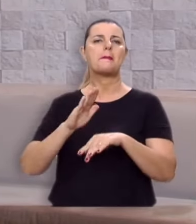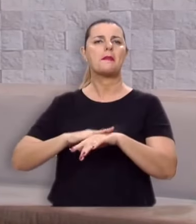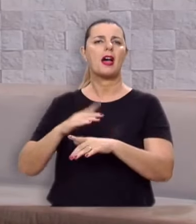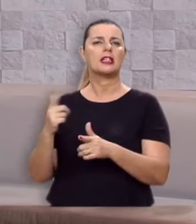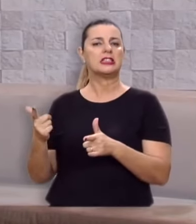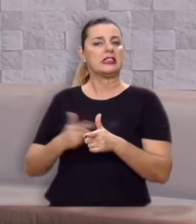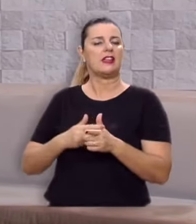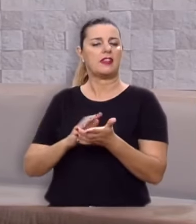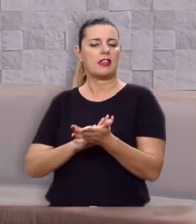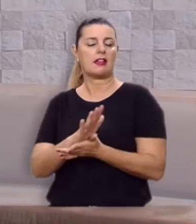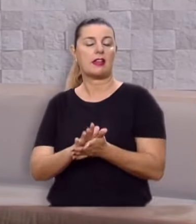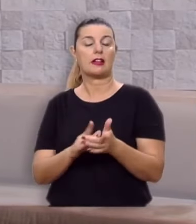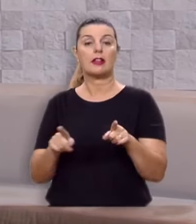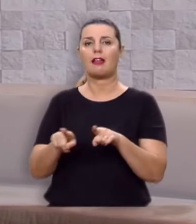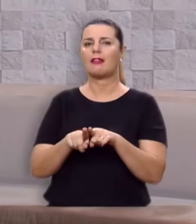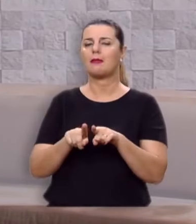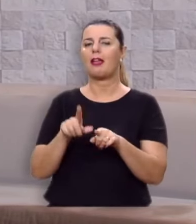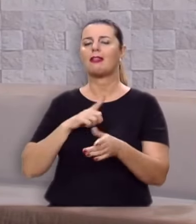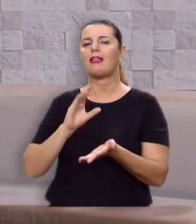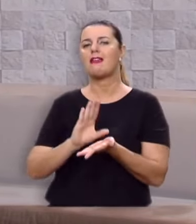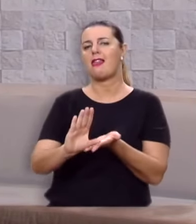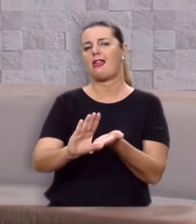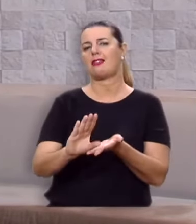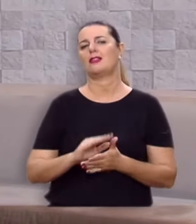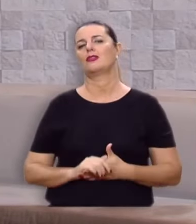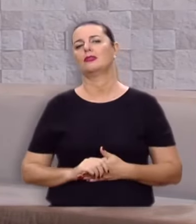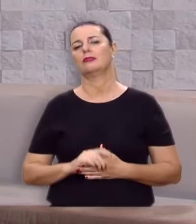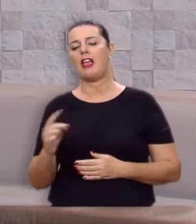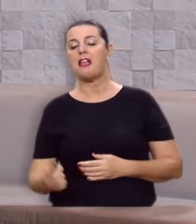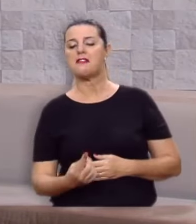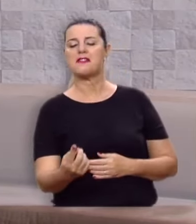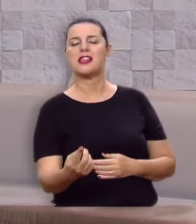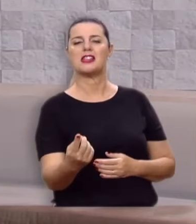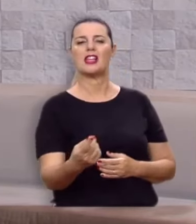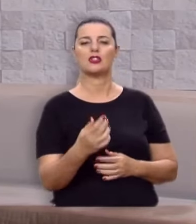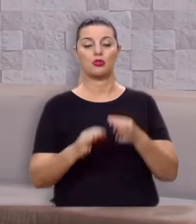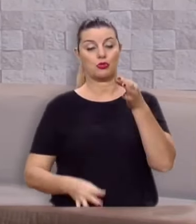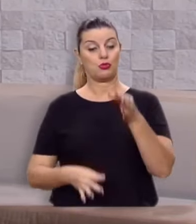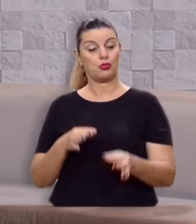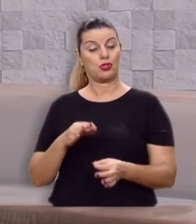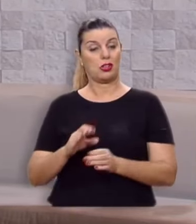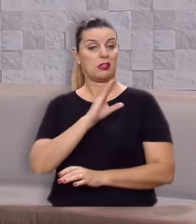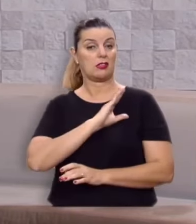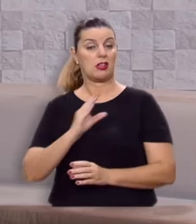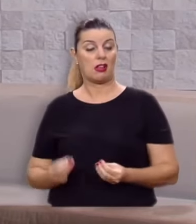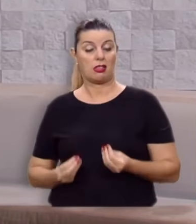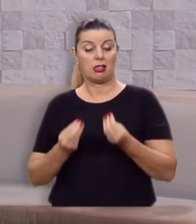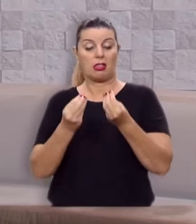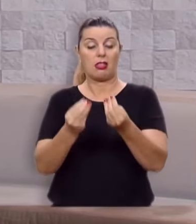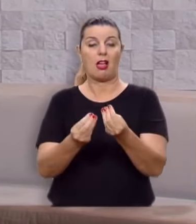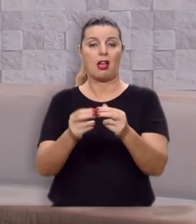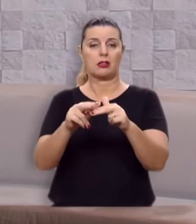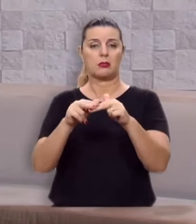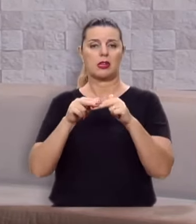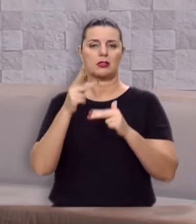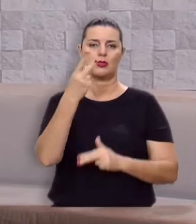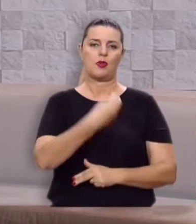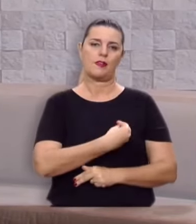débito, mas você tem um crédito infinito. A justiça de Cristo é colocada na sua